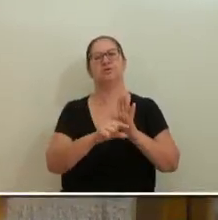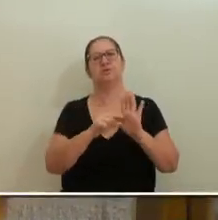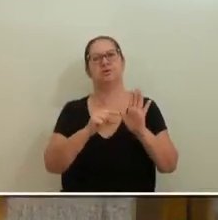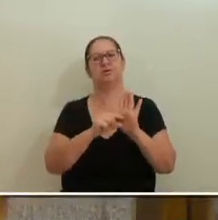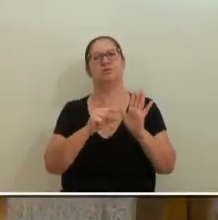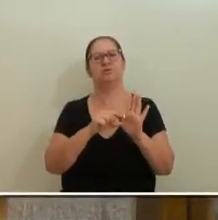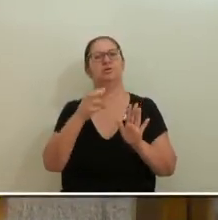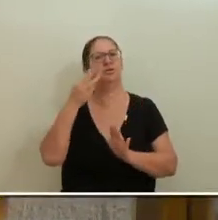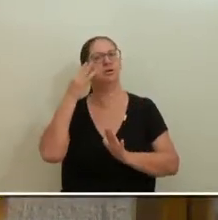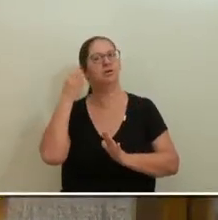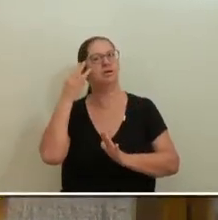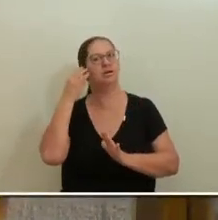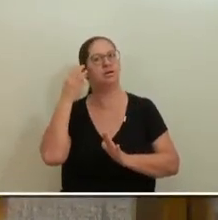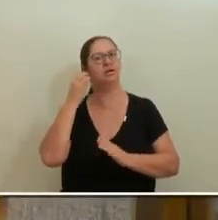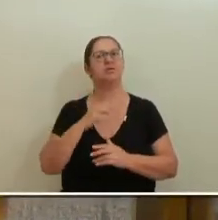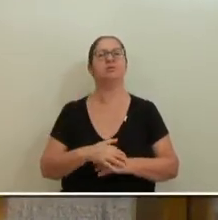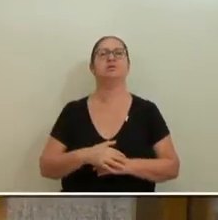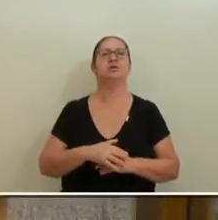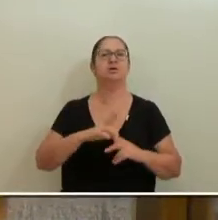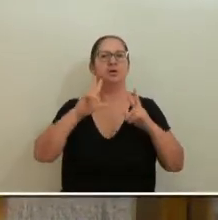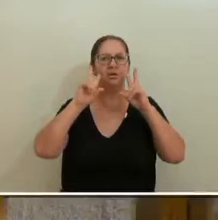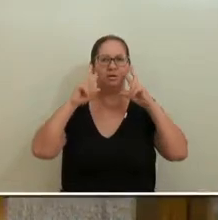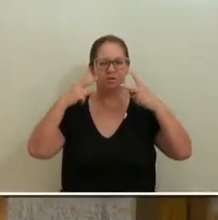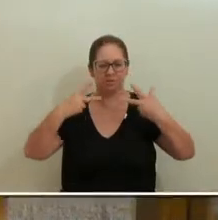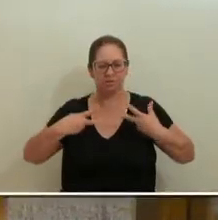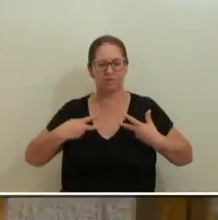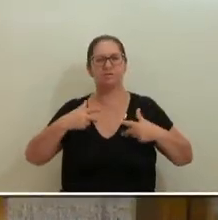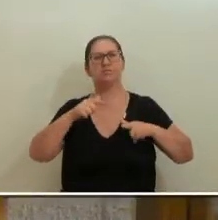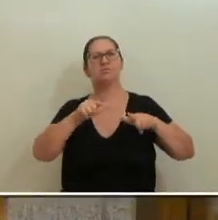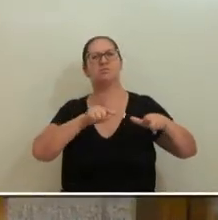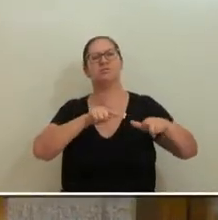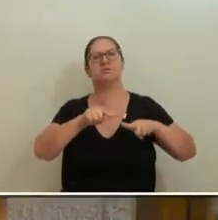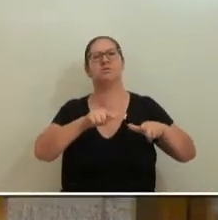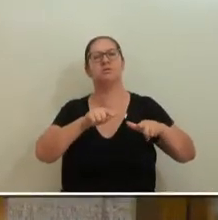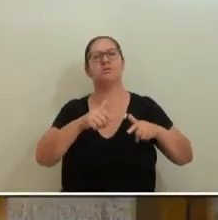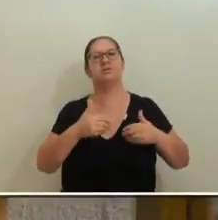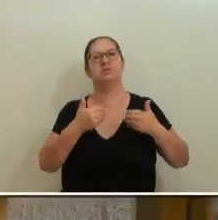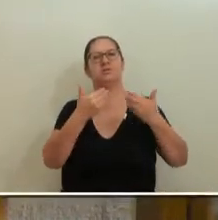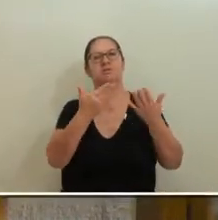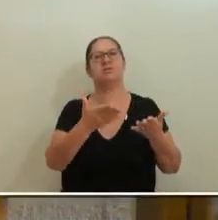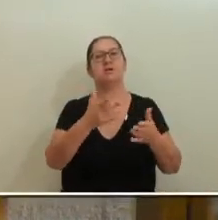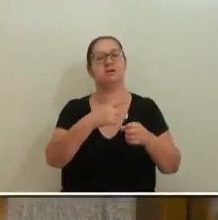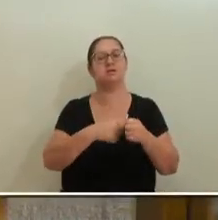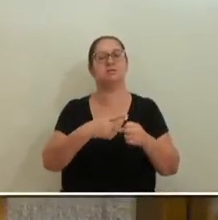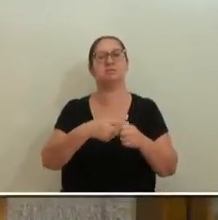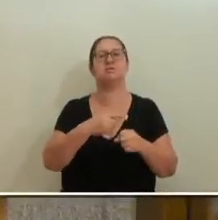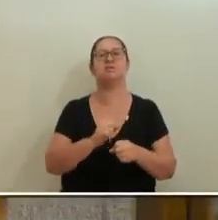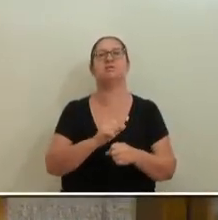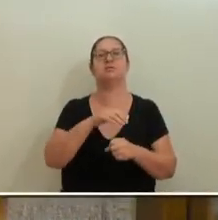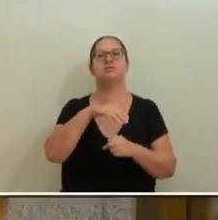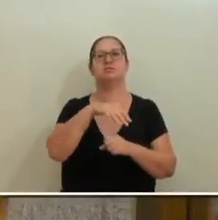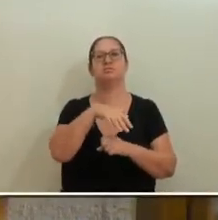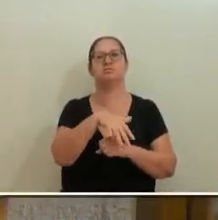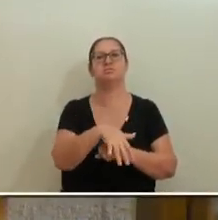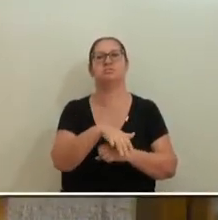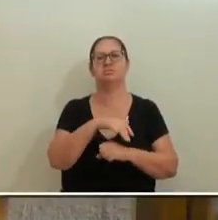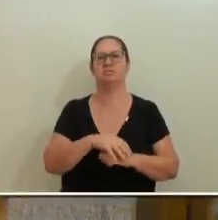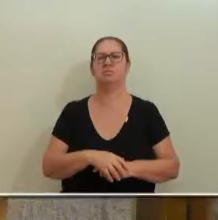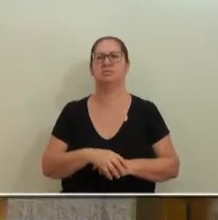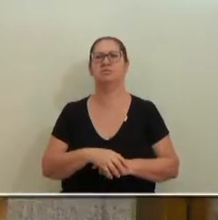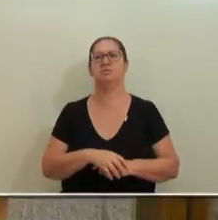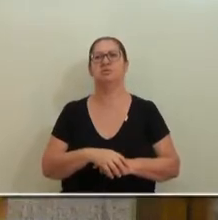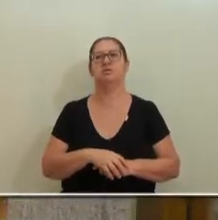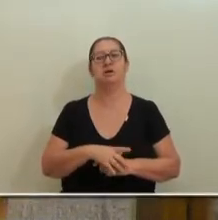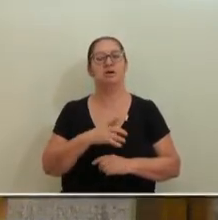Calito Stockel, em reconhecimento aos relevantes serviços prestados ao município de Foz do Iguaçu. Acabamos